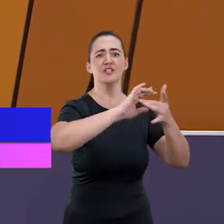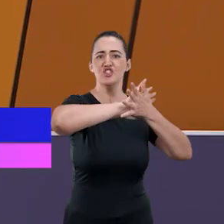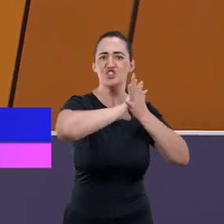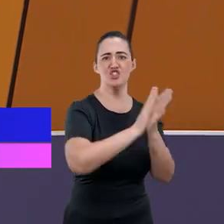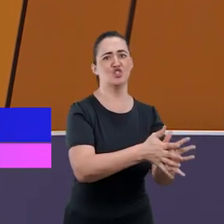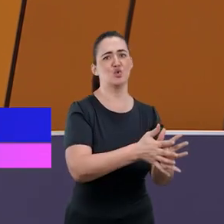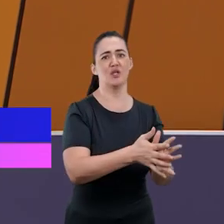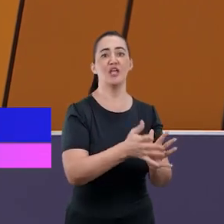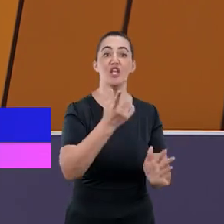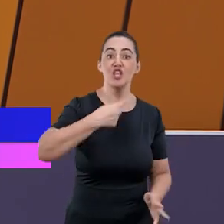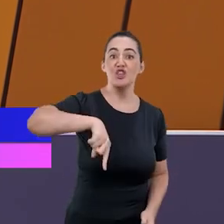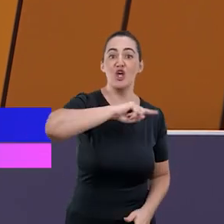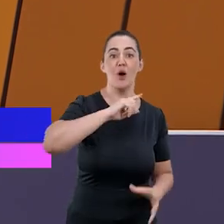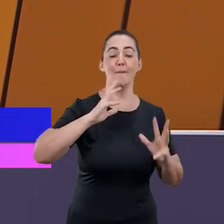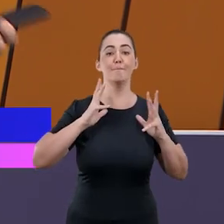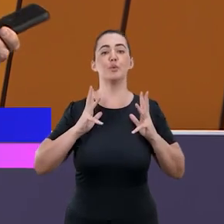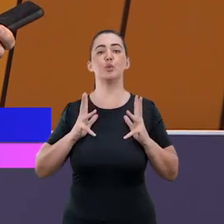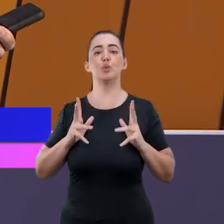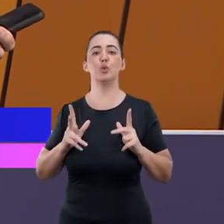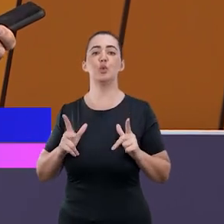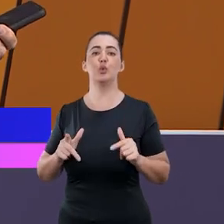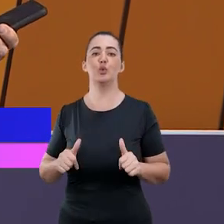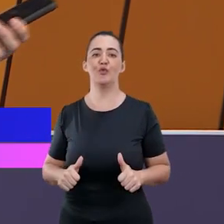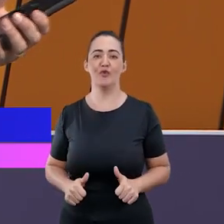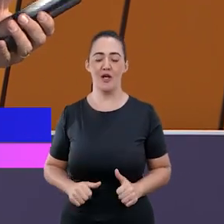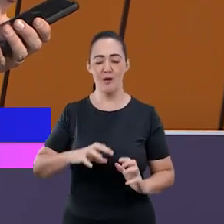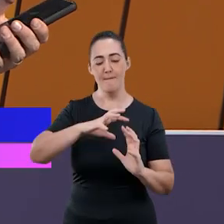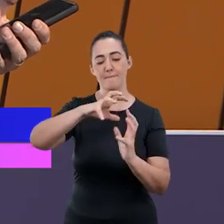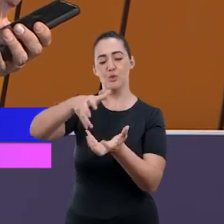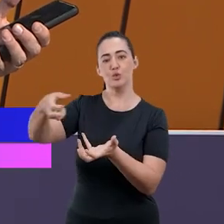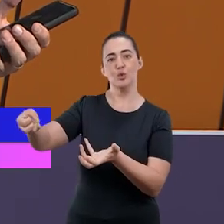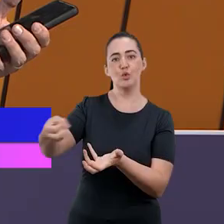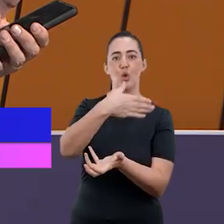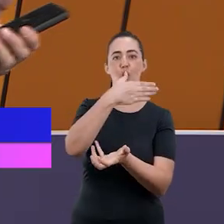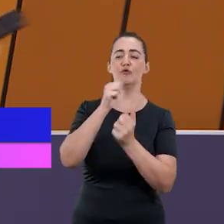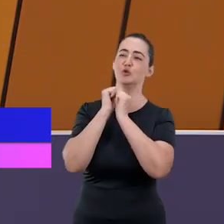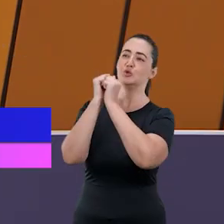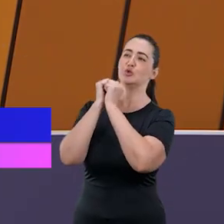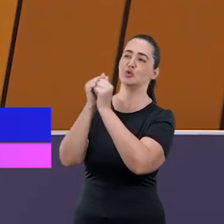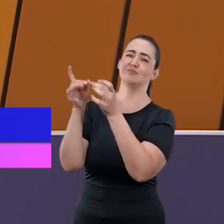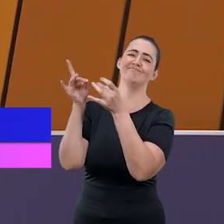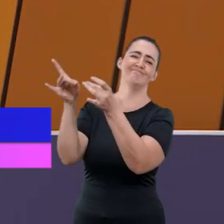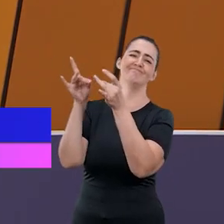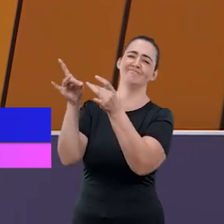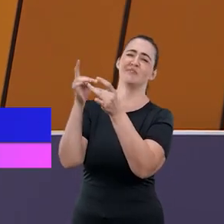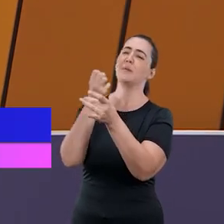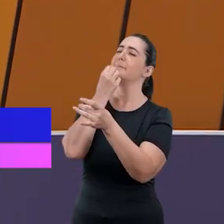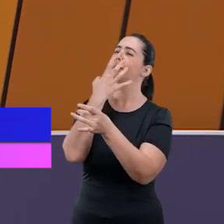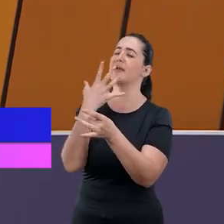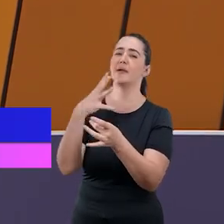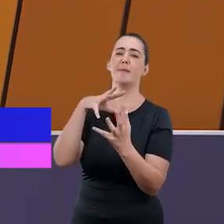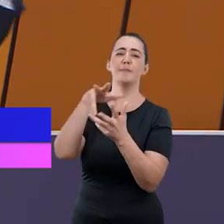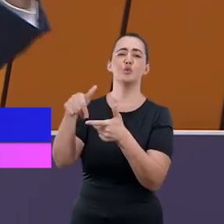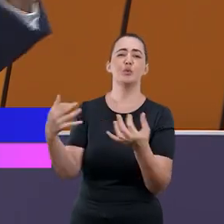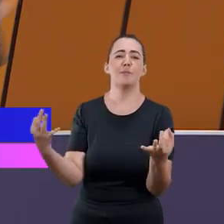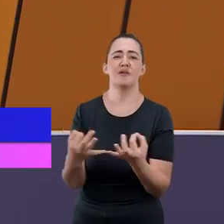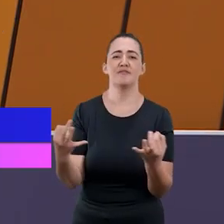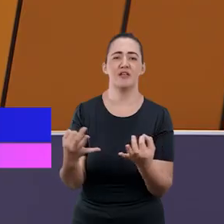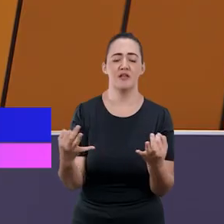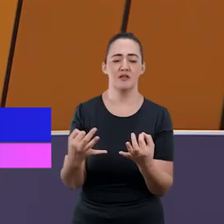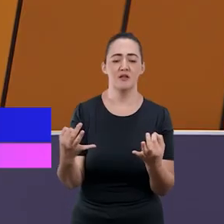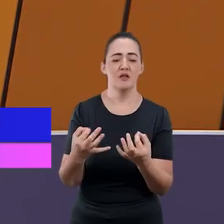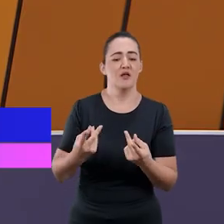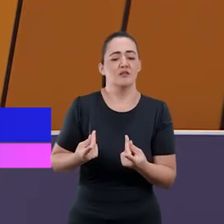história de mal na humanidade. Estaremos com Deus para sempre, em um mundo perfeito, para